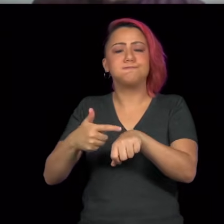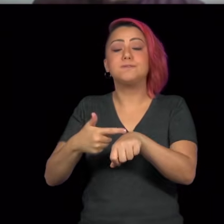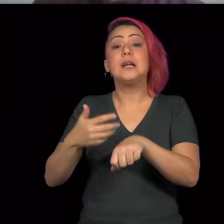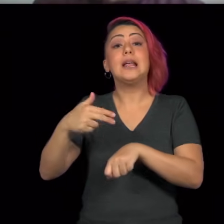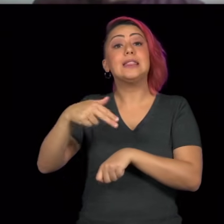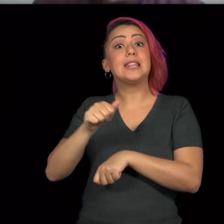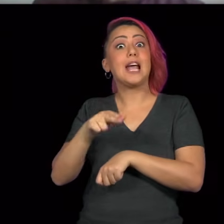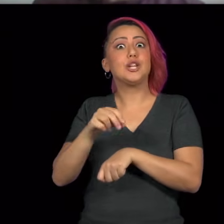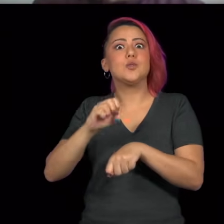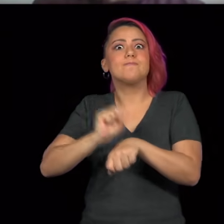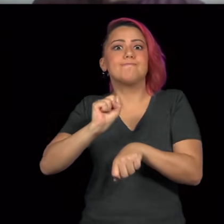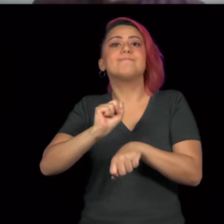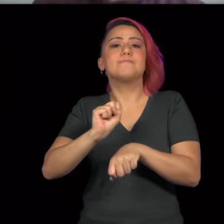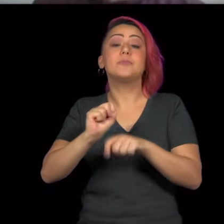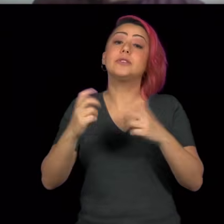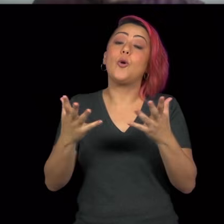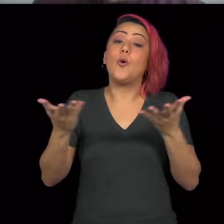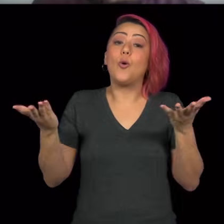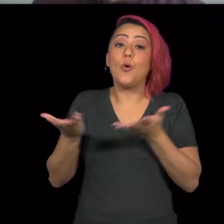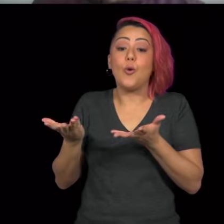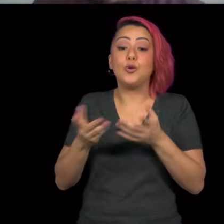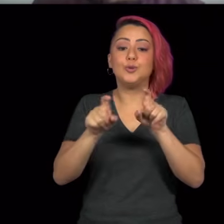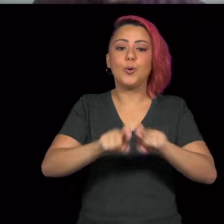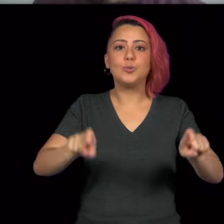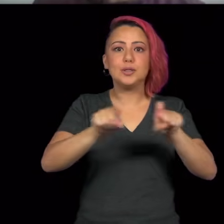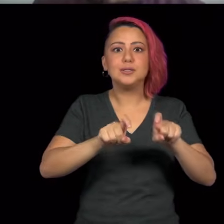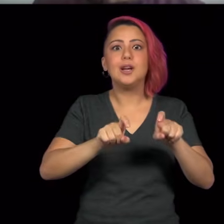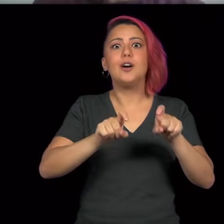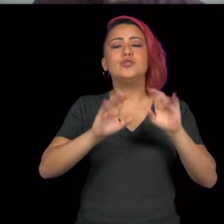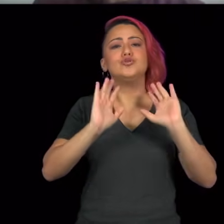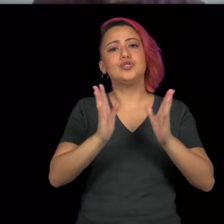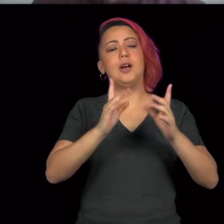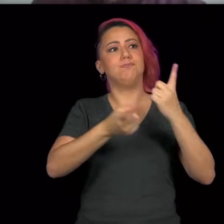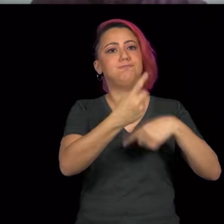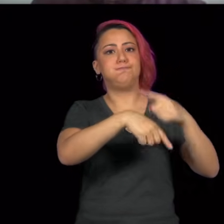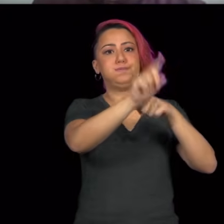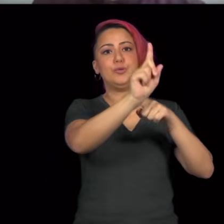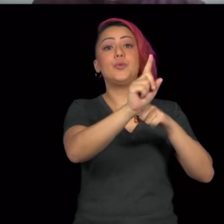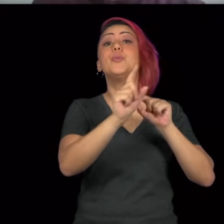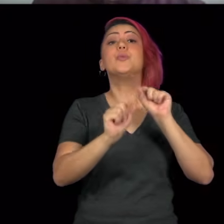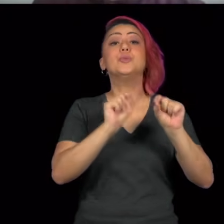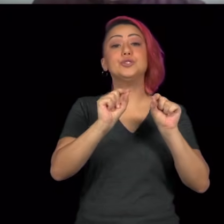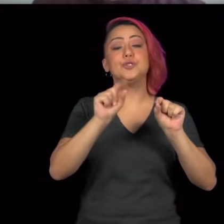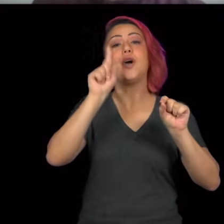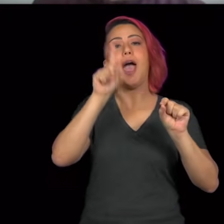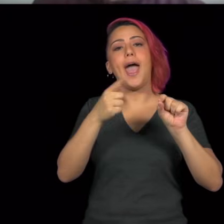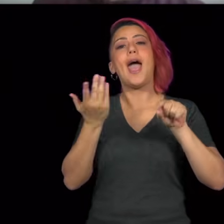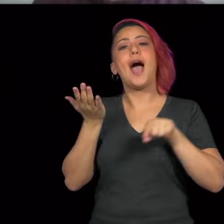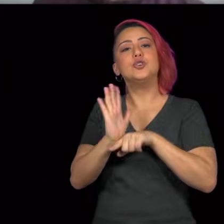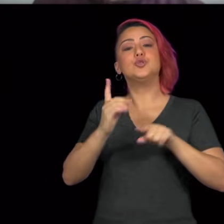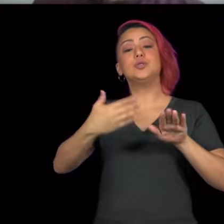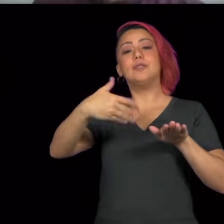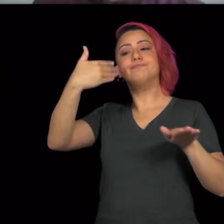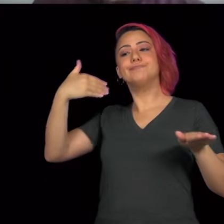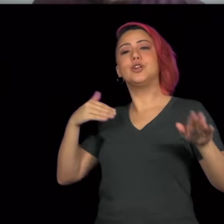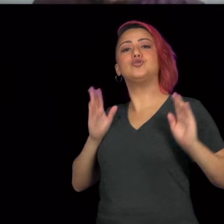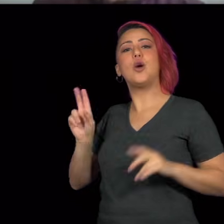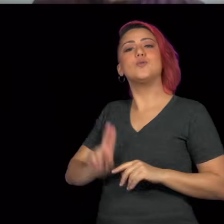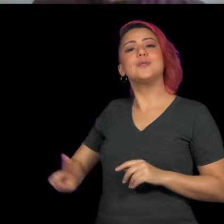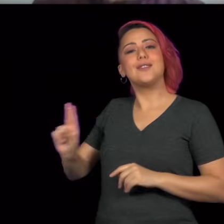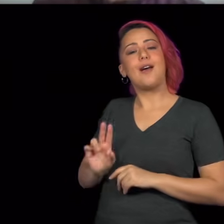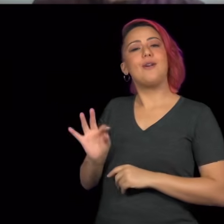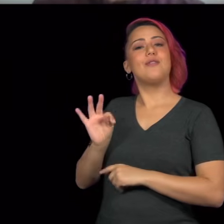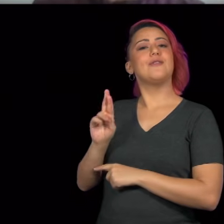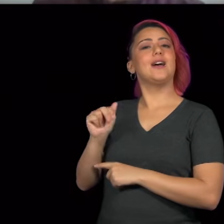deve muito a essa invenção, a invenção do transistor. Né? Esse equipamento ele utiliza um